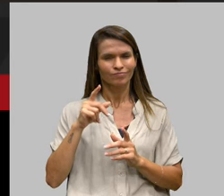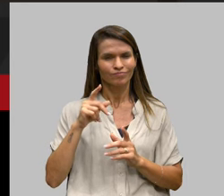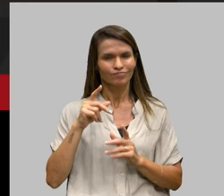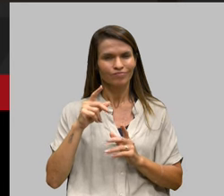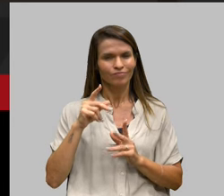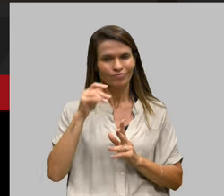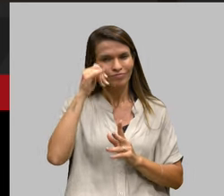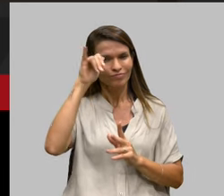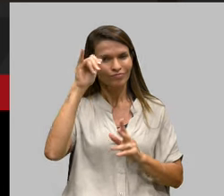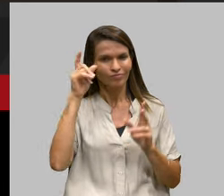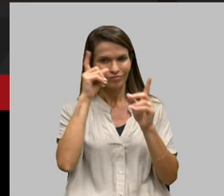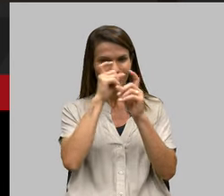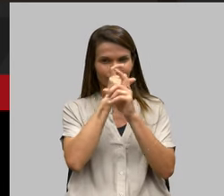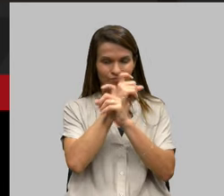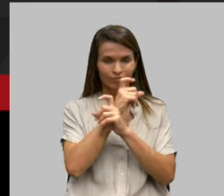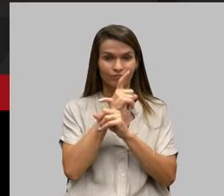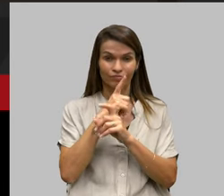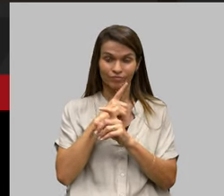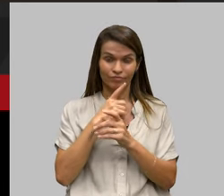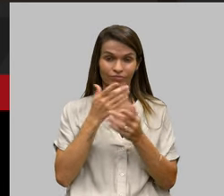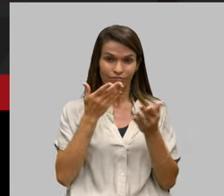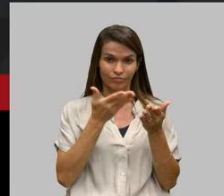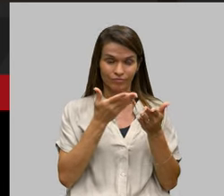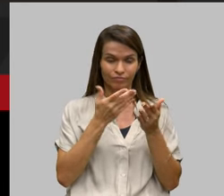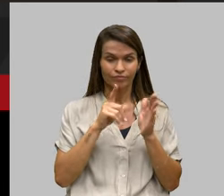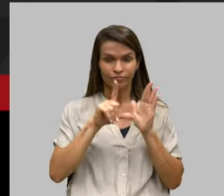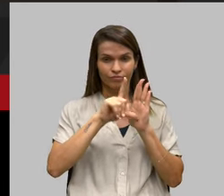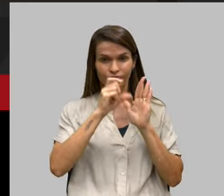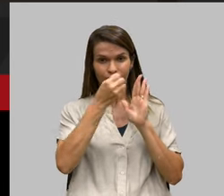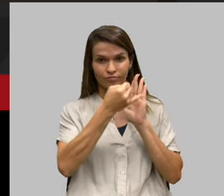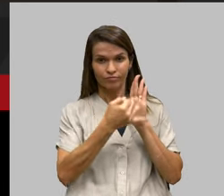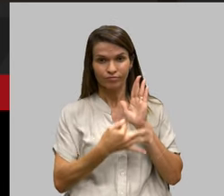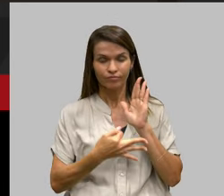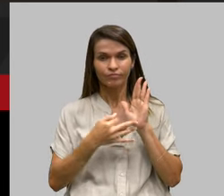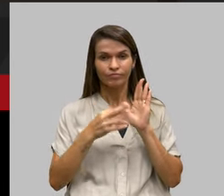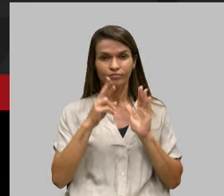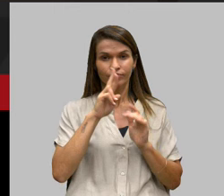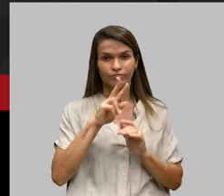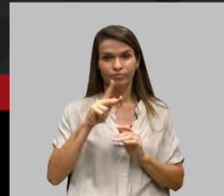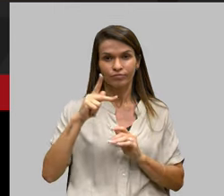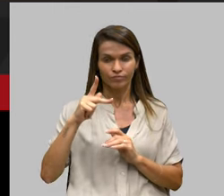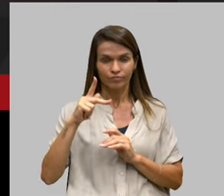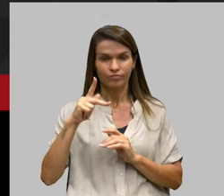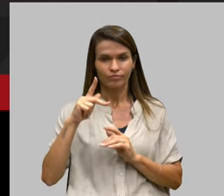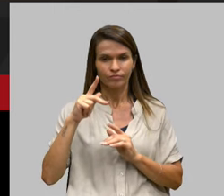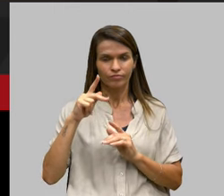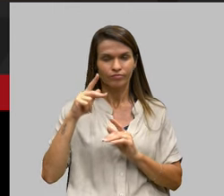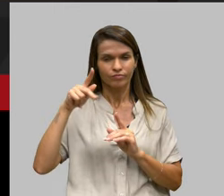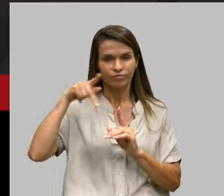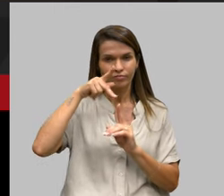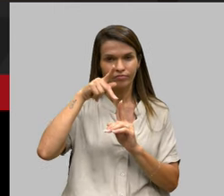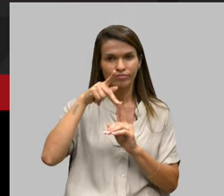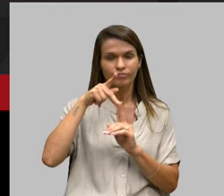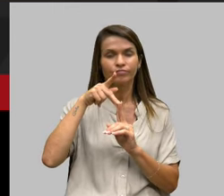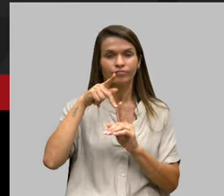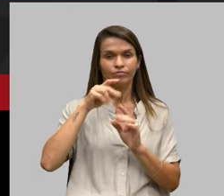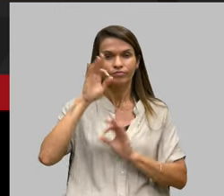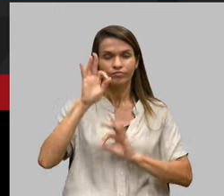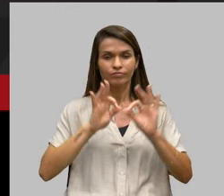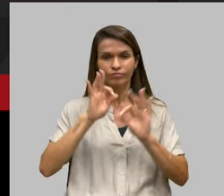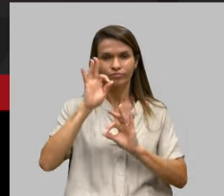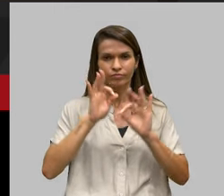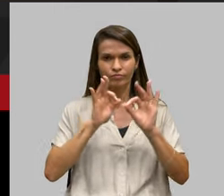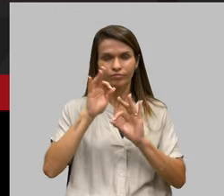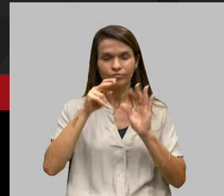diversos estão Então essa lei diz que os regimes próprios de Previdência Social deverão ser organizados baseados em